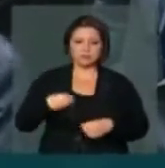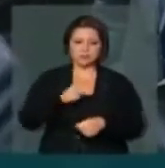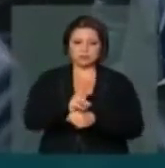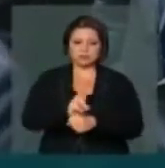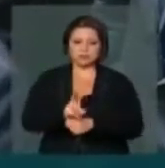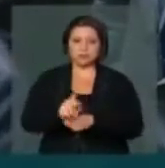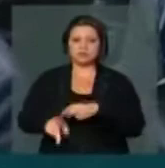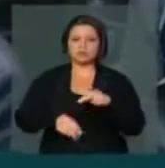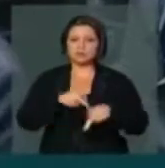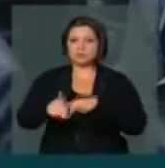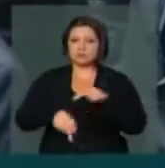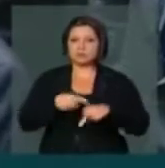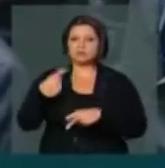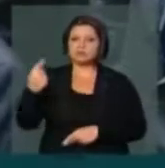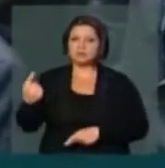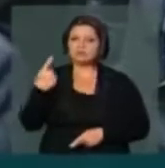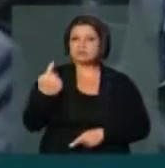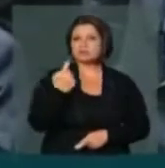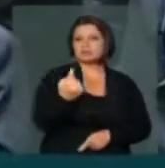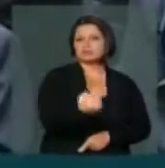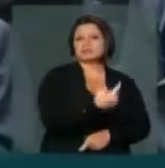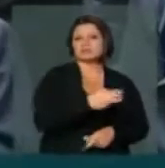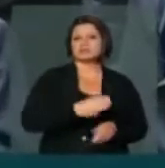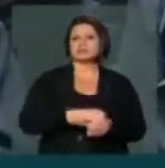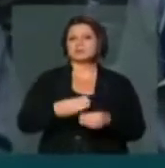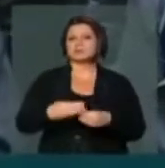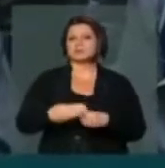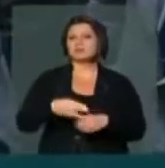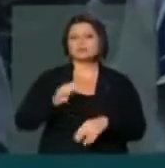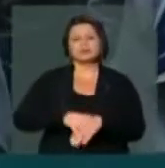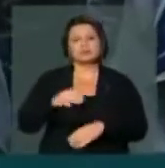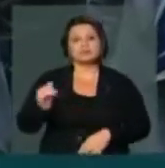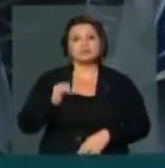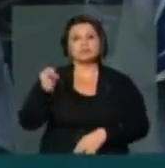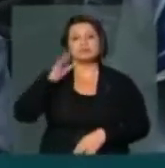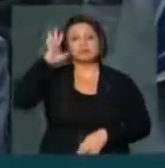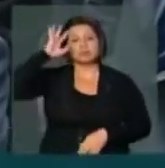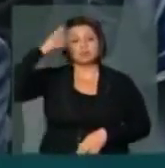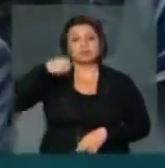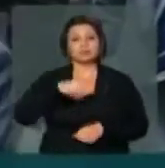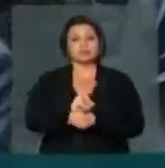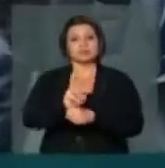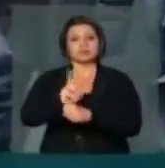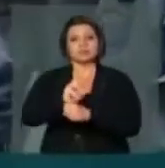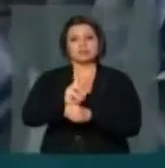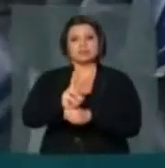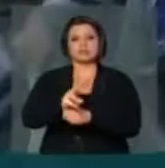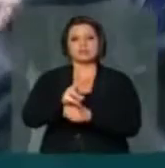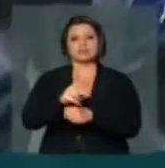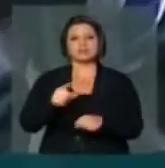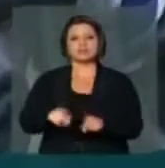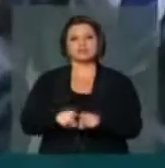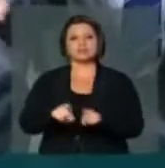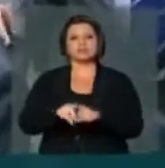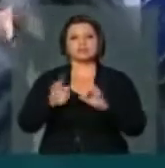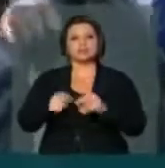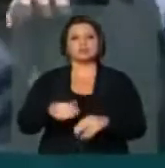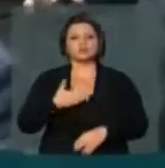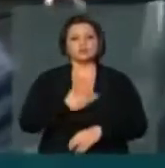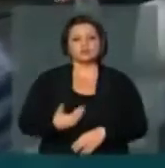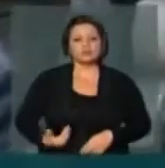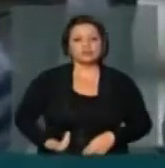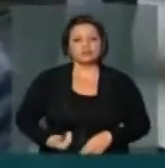da população de cada município é absolutamente decisiva Vamos marcar em cima todos os